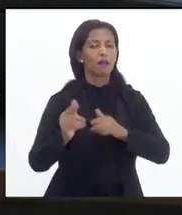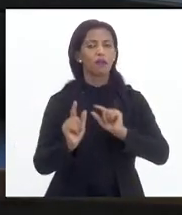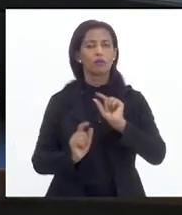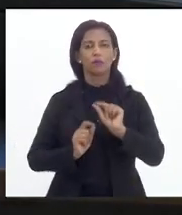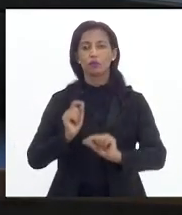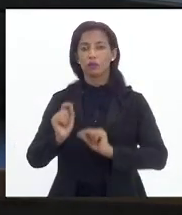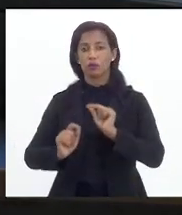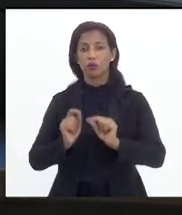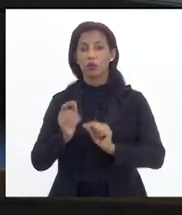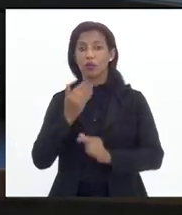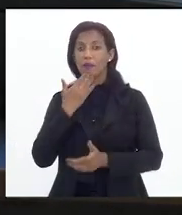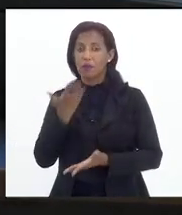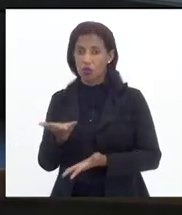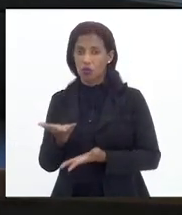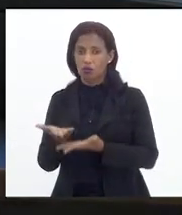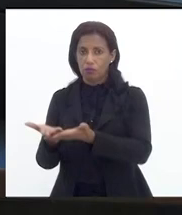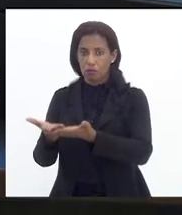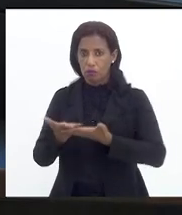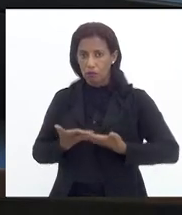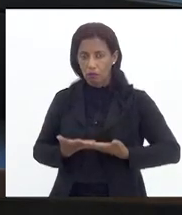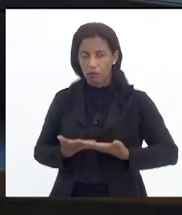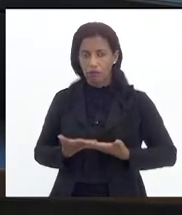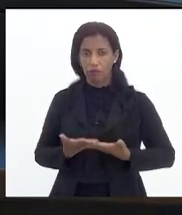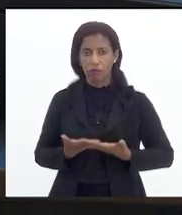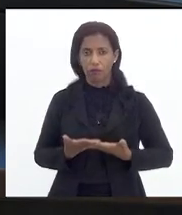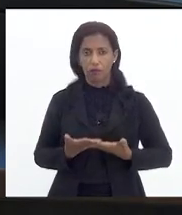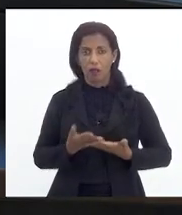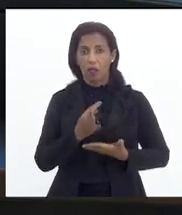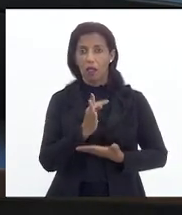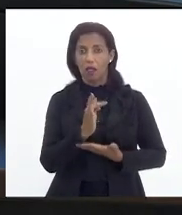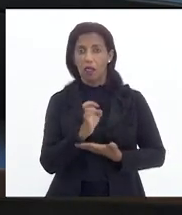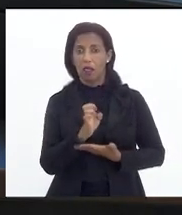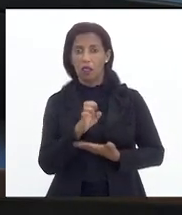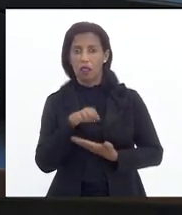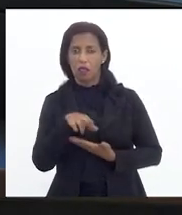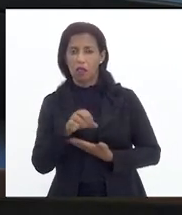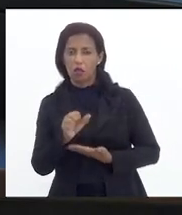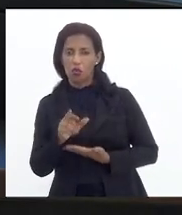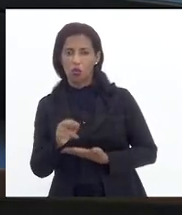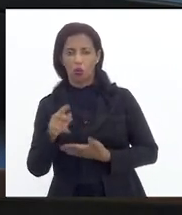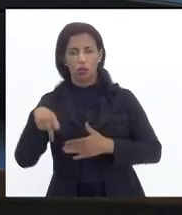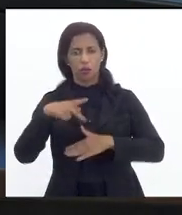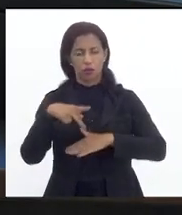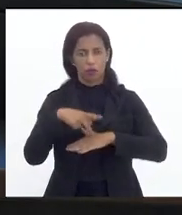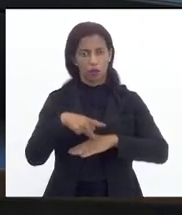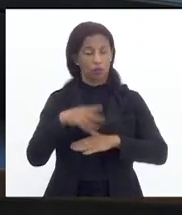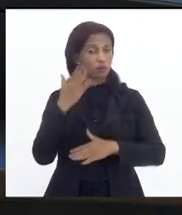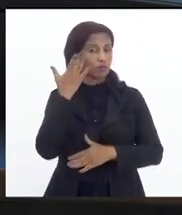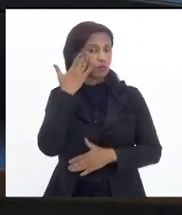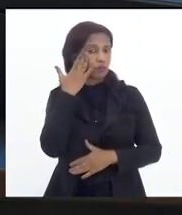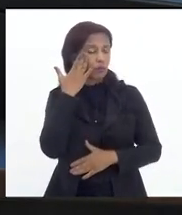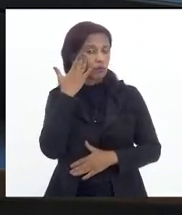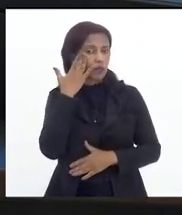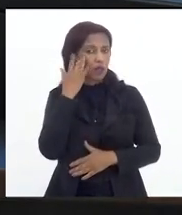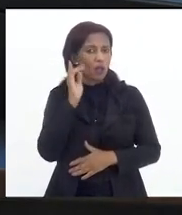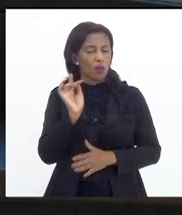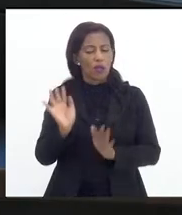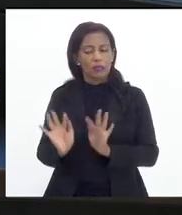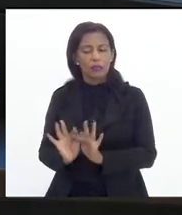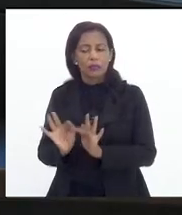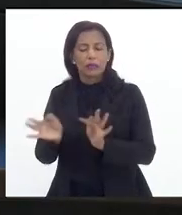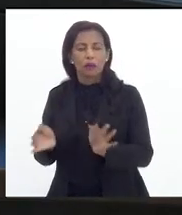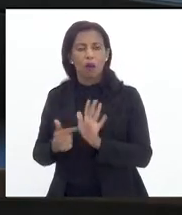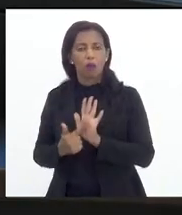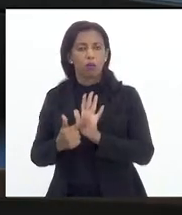é solicitado pelo Tesouro Nacional nosso entendimento é de que nós não deveríamos apenas